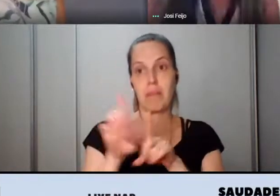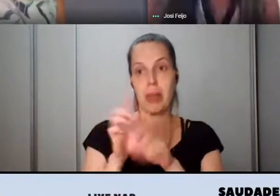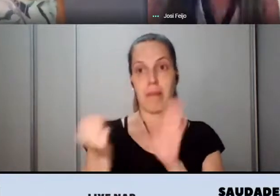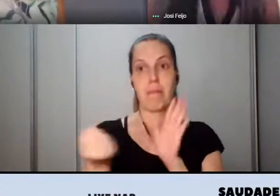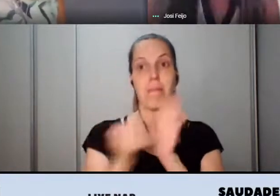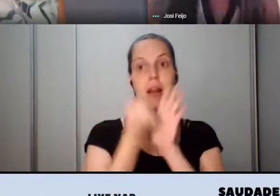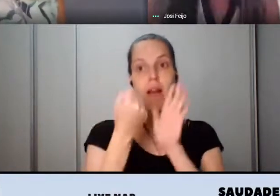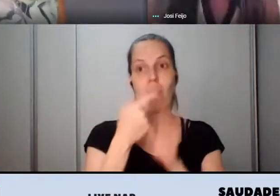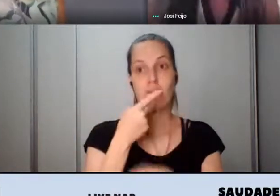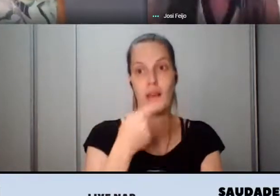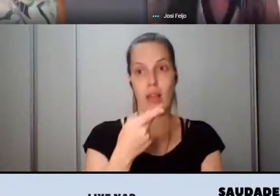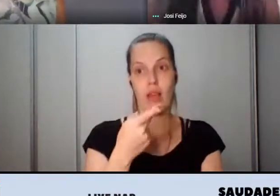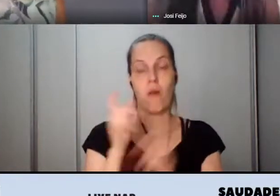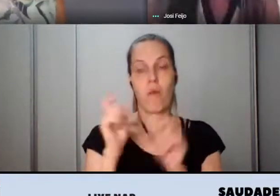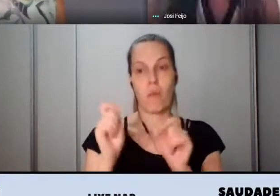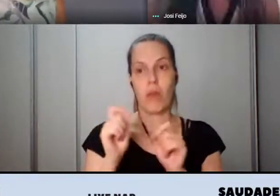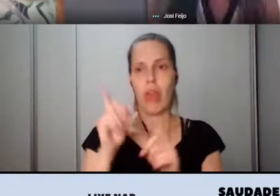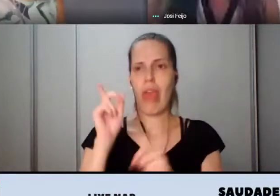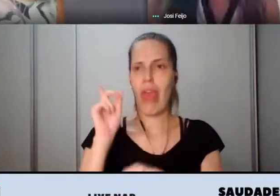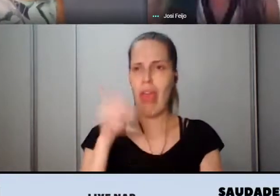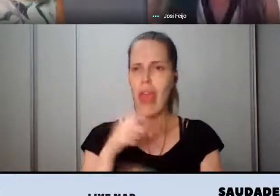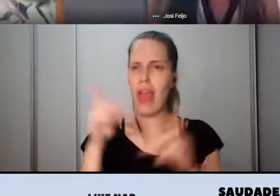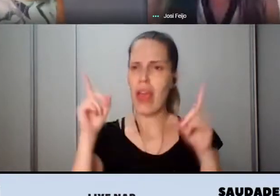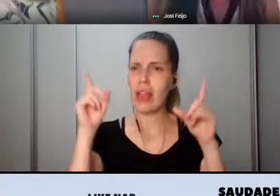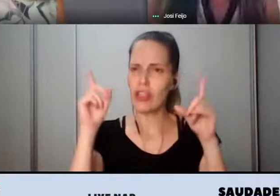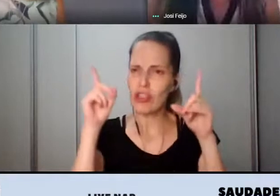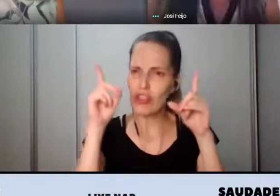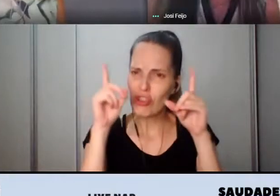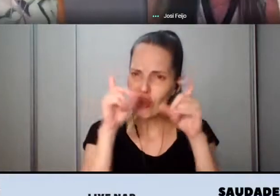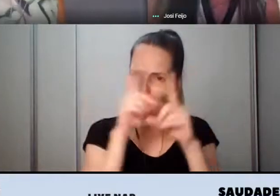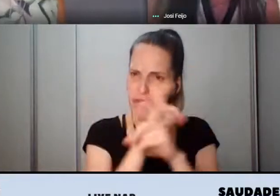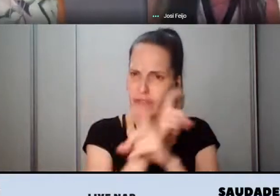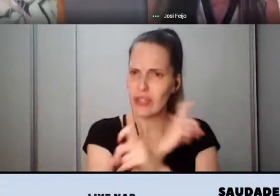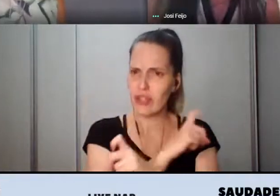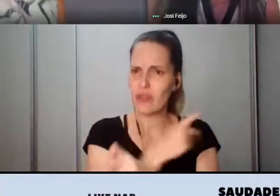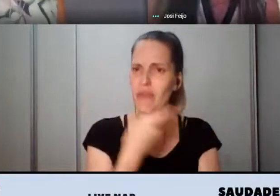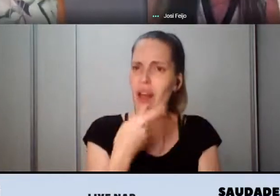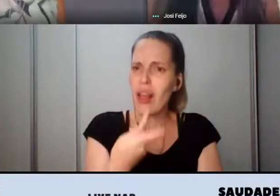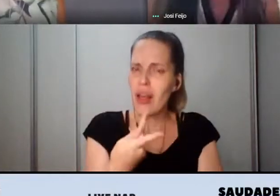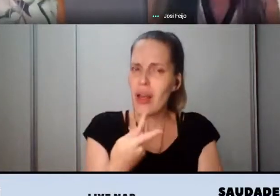É muito duro. Quando a gente fala de perda, a gente está falando